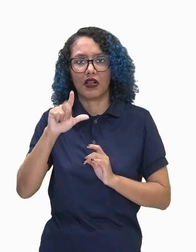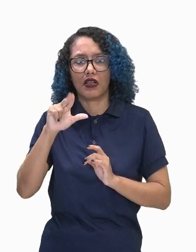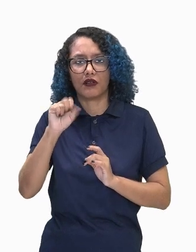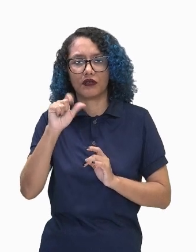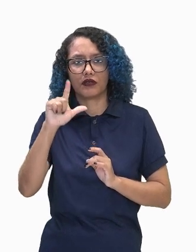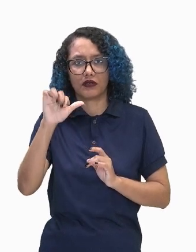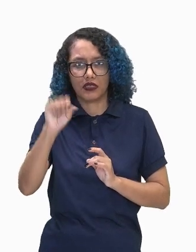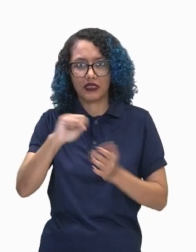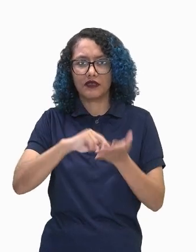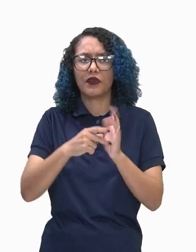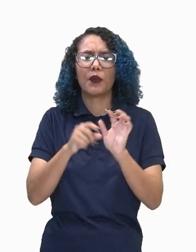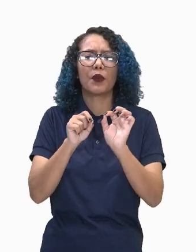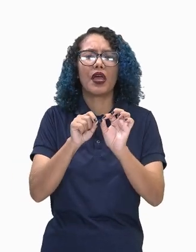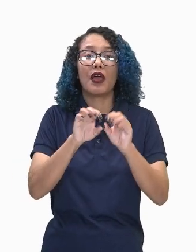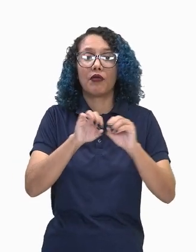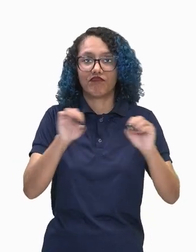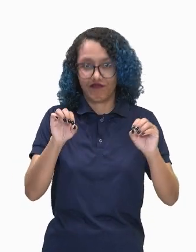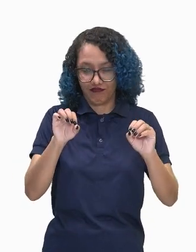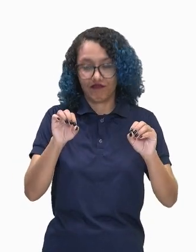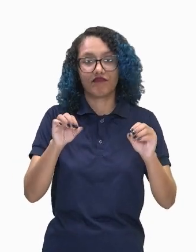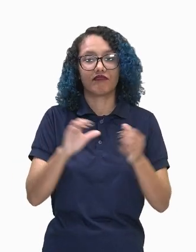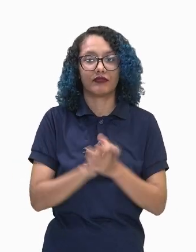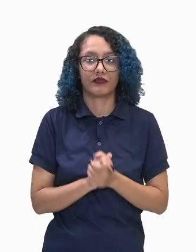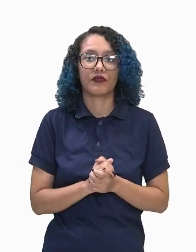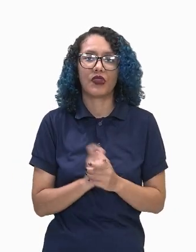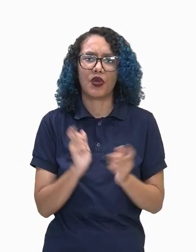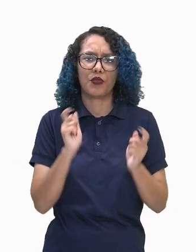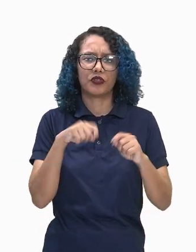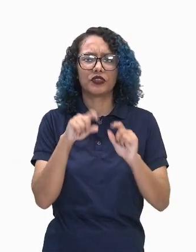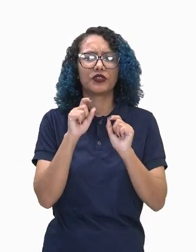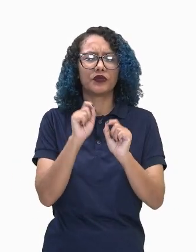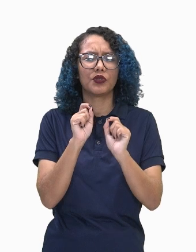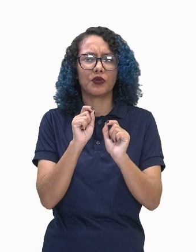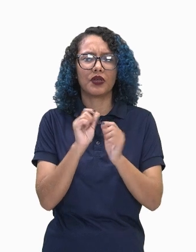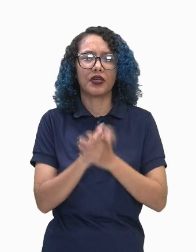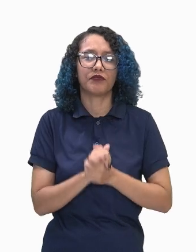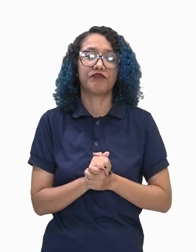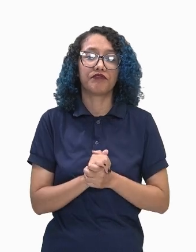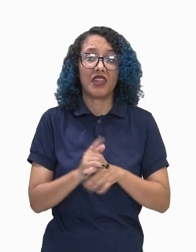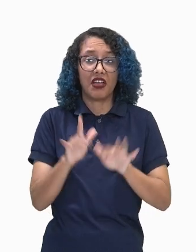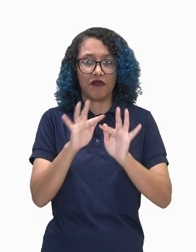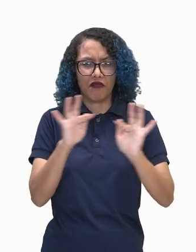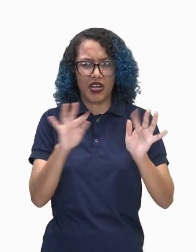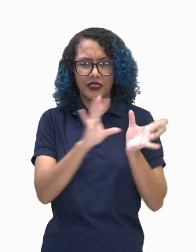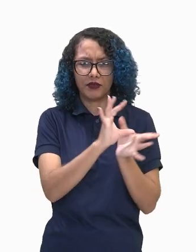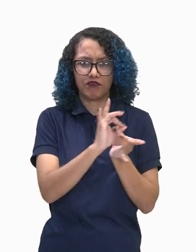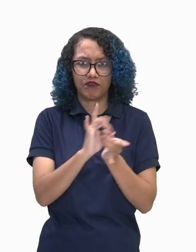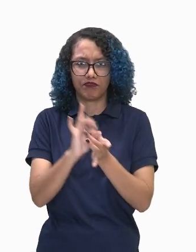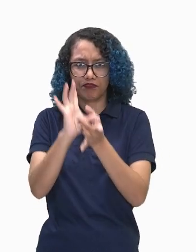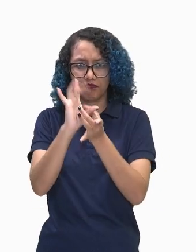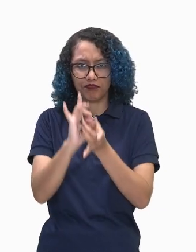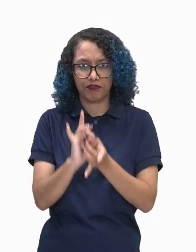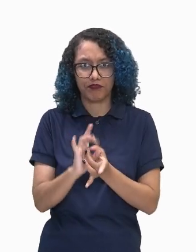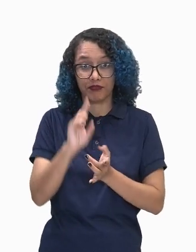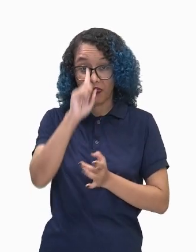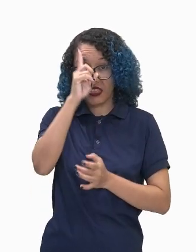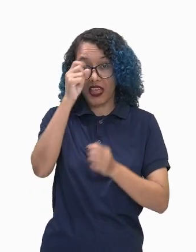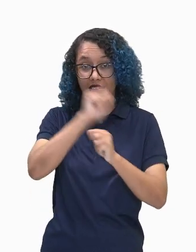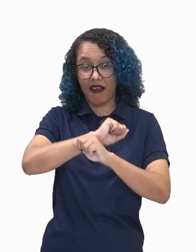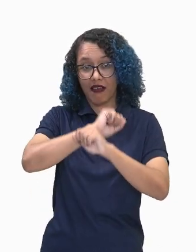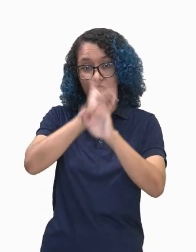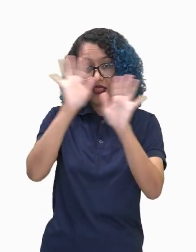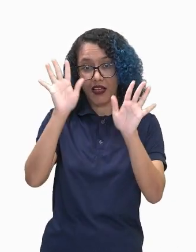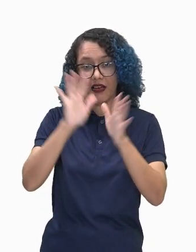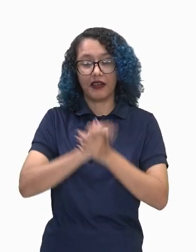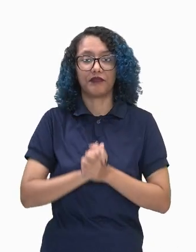significa orações, tá? Elas ajudam a tornar nossas frases mais coesas e nossas ideias mais claras. Repare que há uma